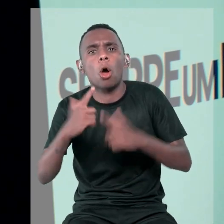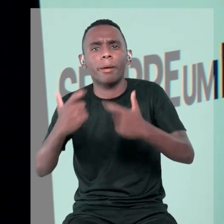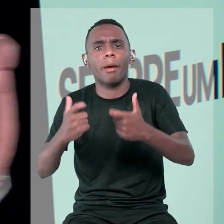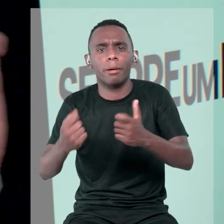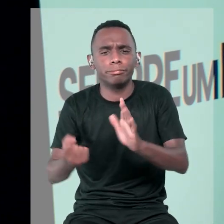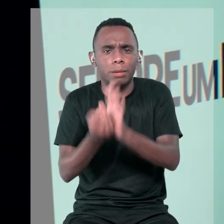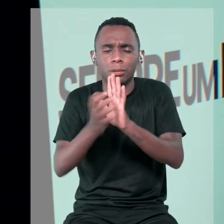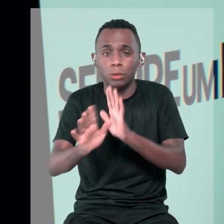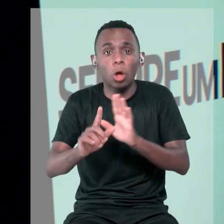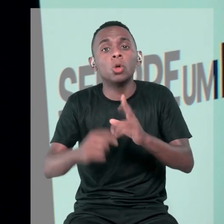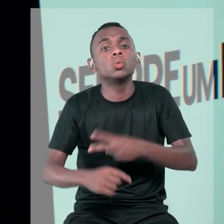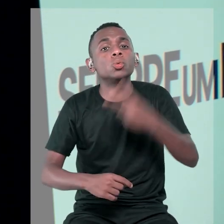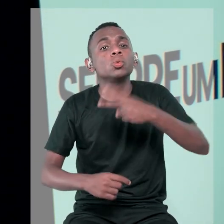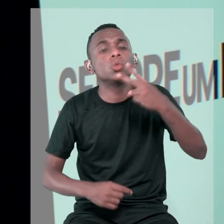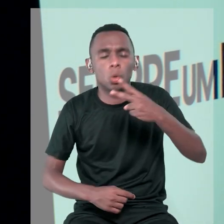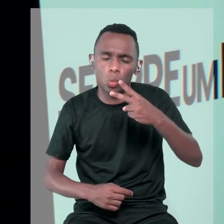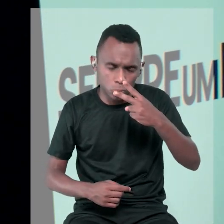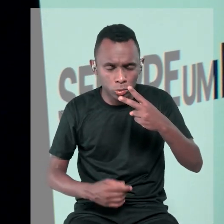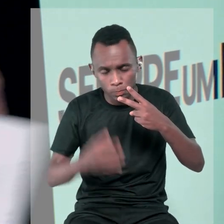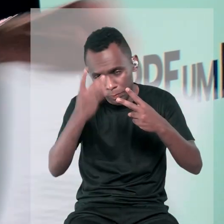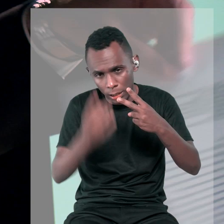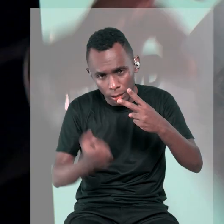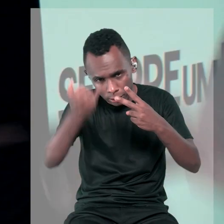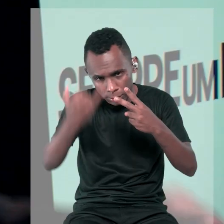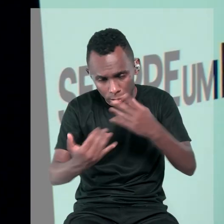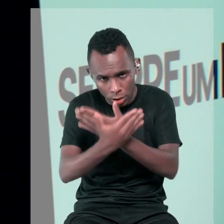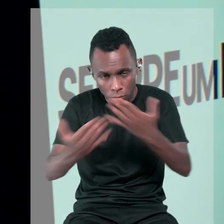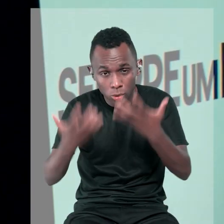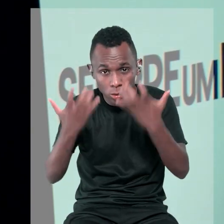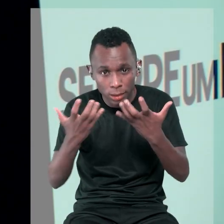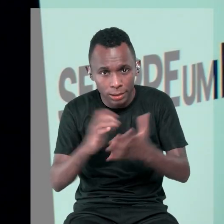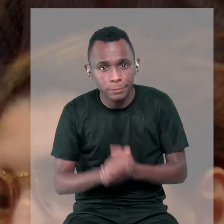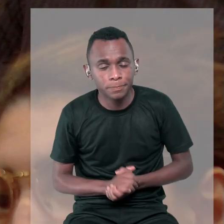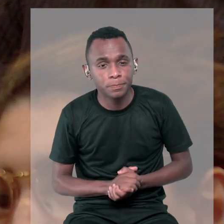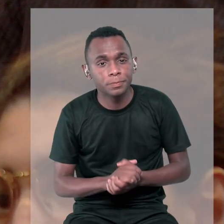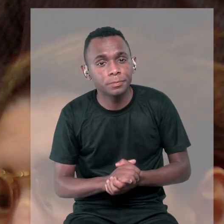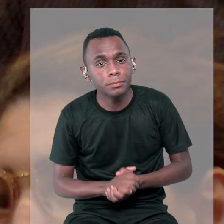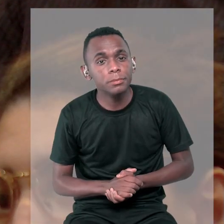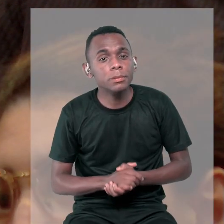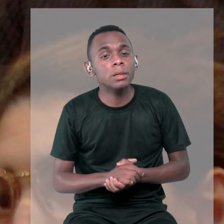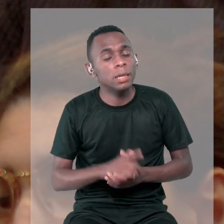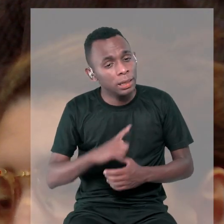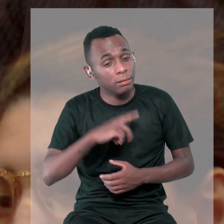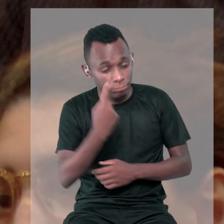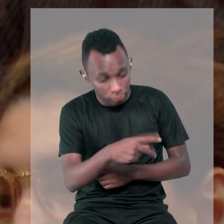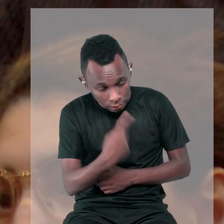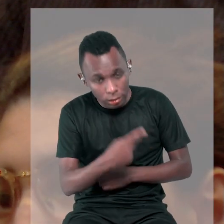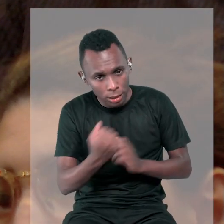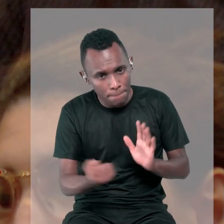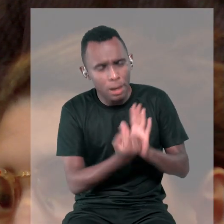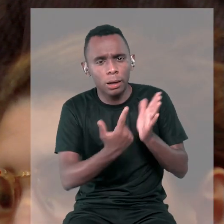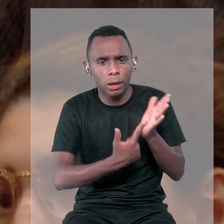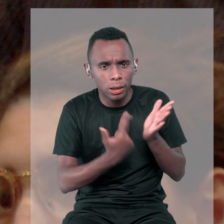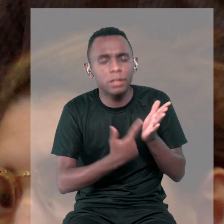Qual que é o segundo aspecto que eu queria detalhar com vocês? E que aí está presente em Maquiavel, já nesse grande livro, né, que é A Arte